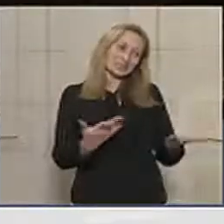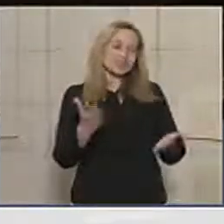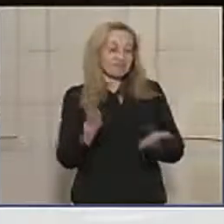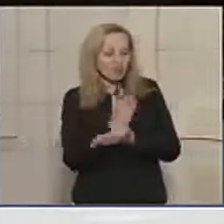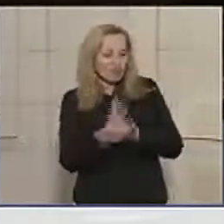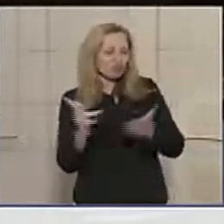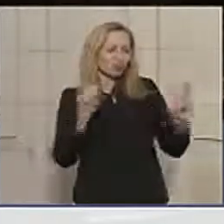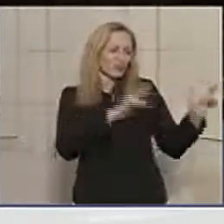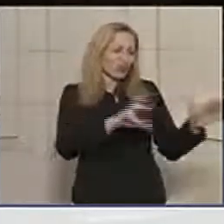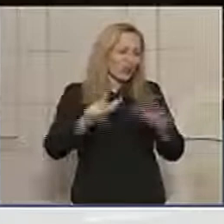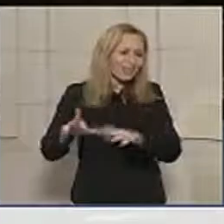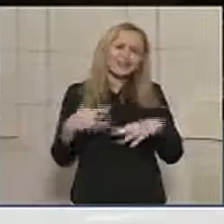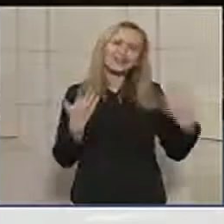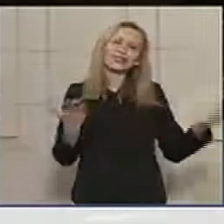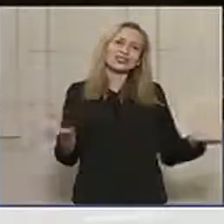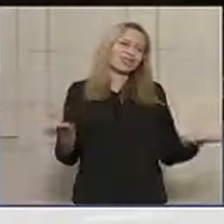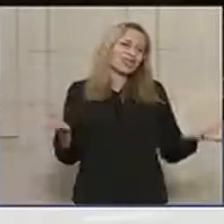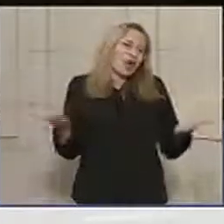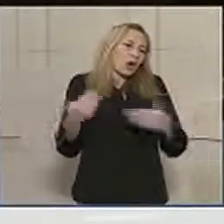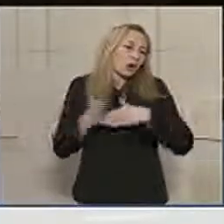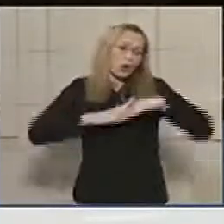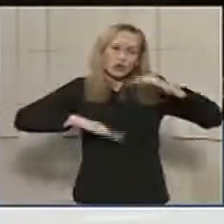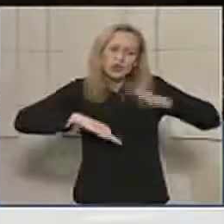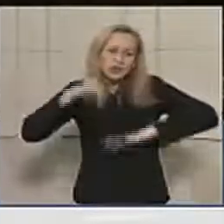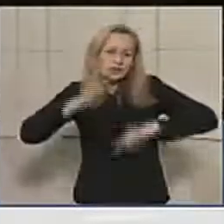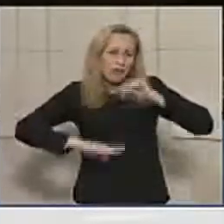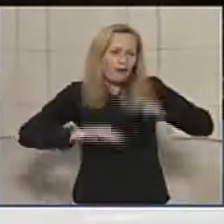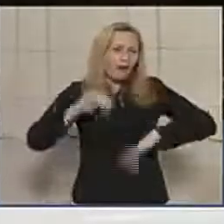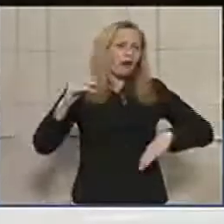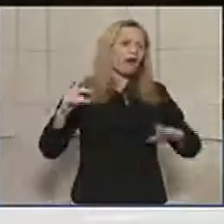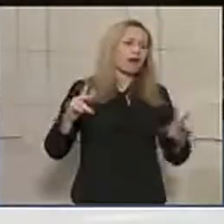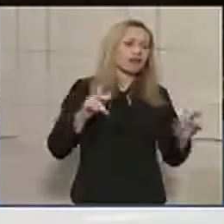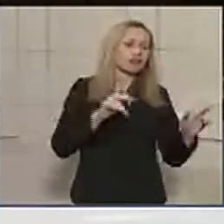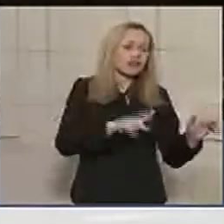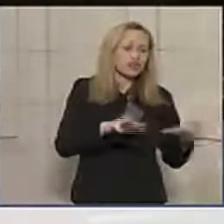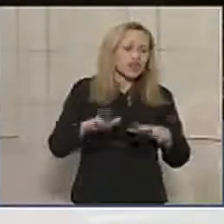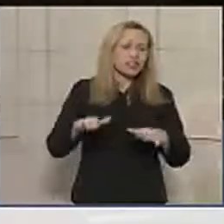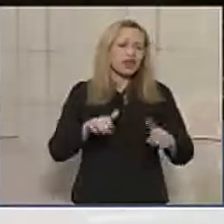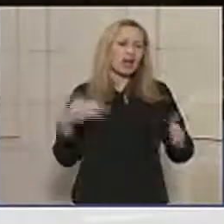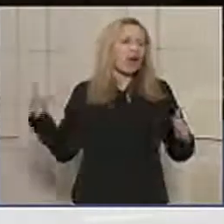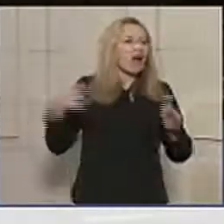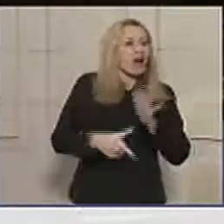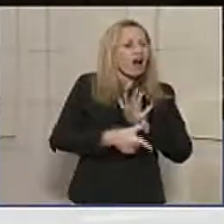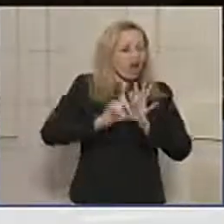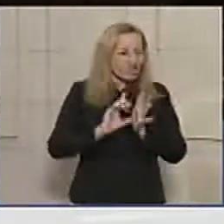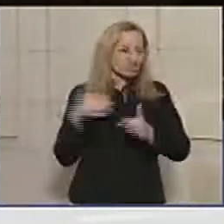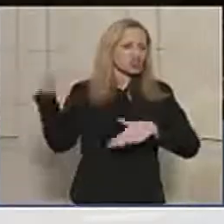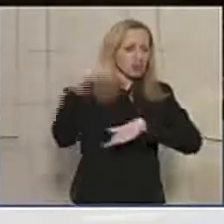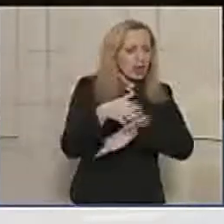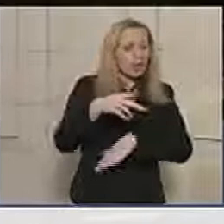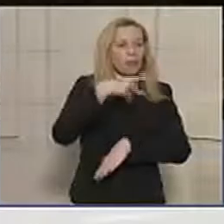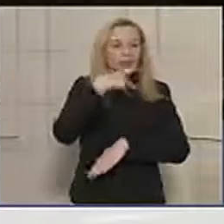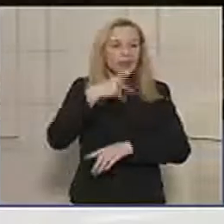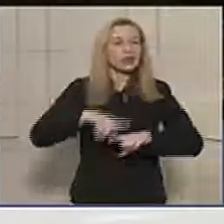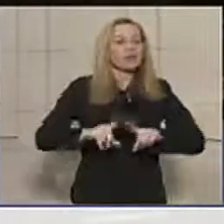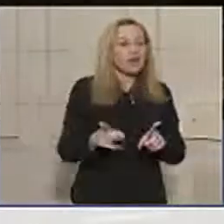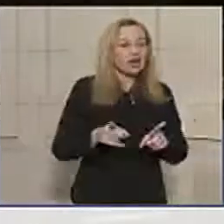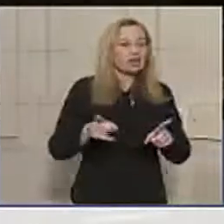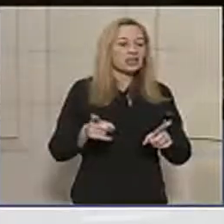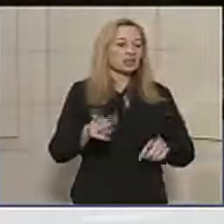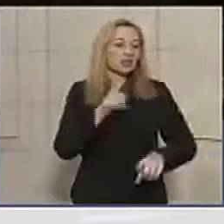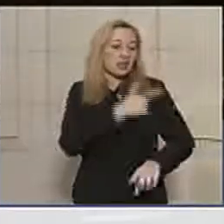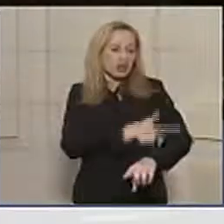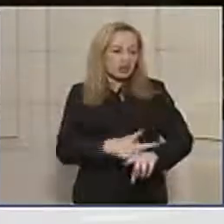diferenças de profissão, das diferenças antes de chegar ao parlamento, mas eu acredito que a coerência e a ética